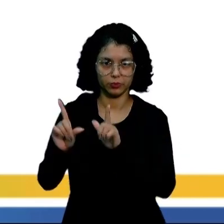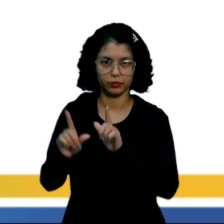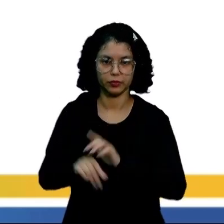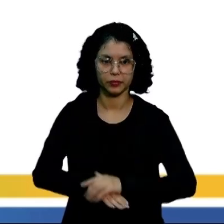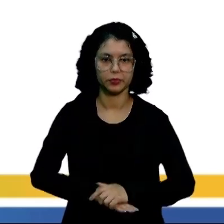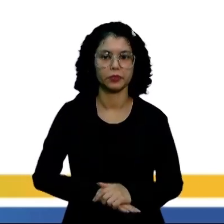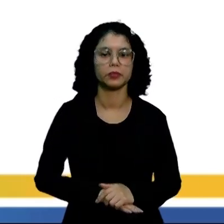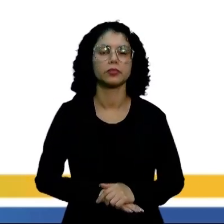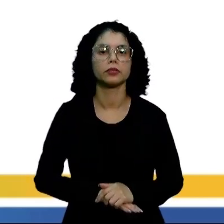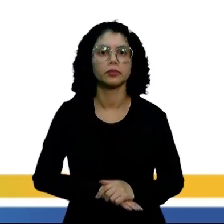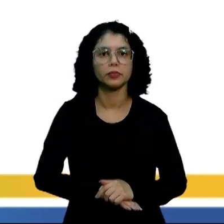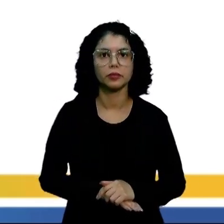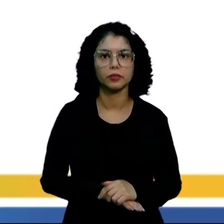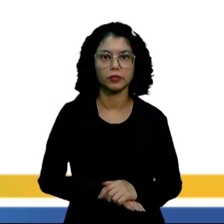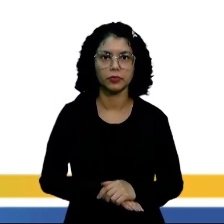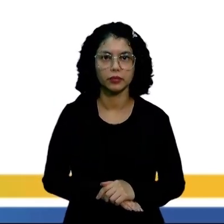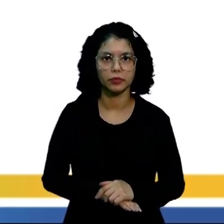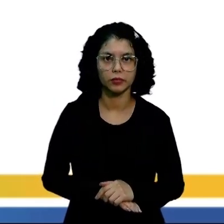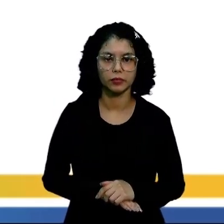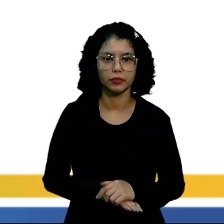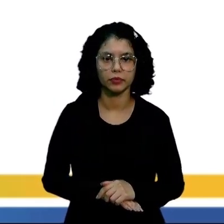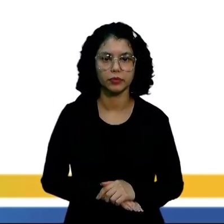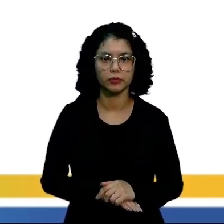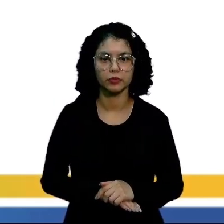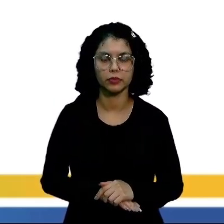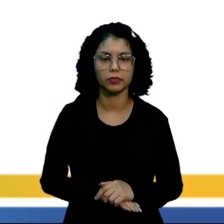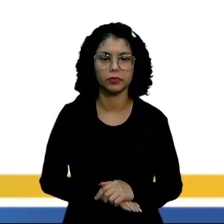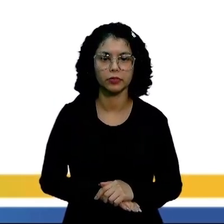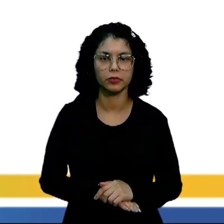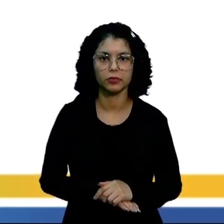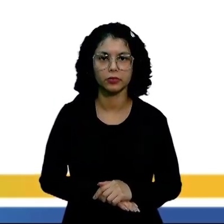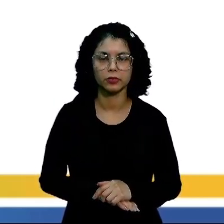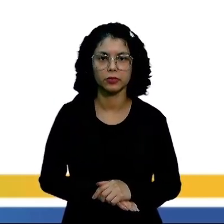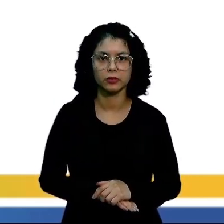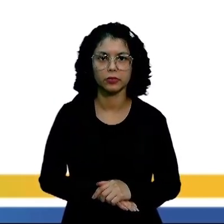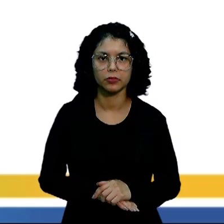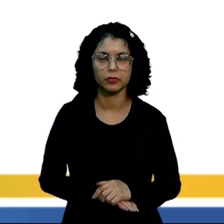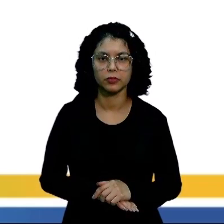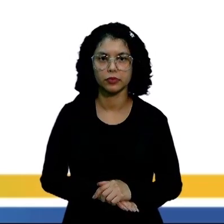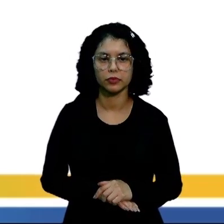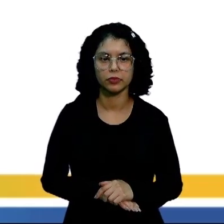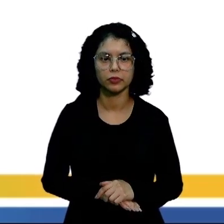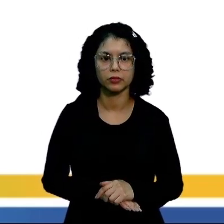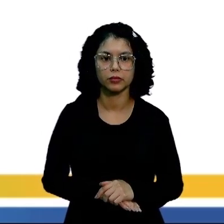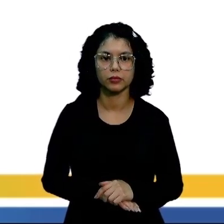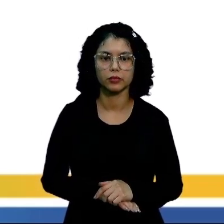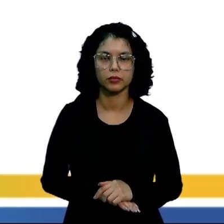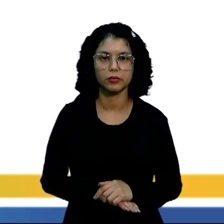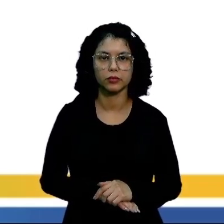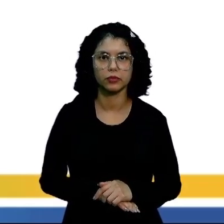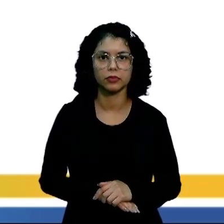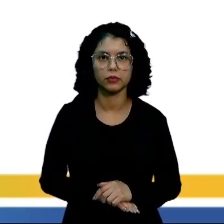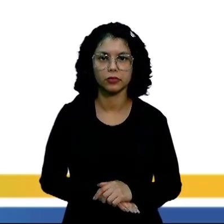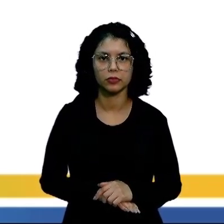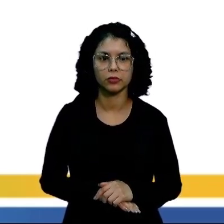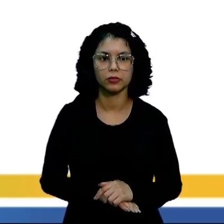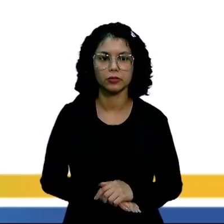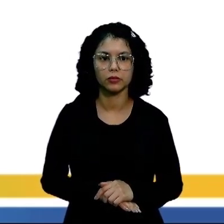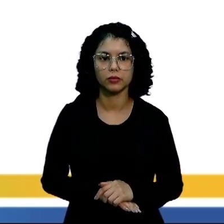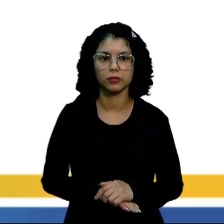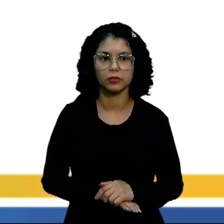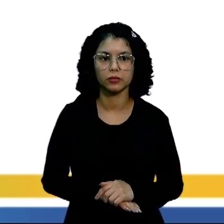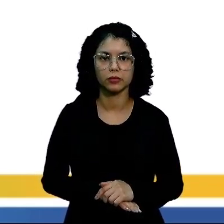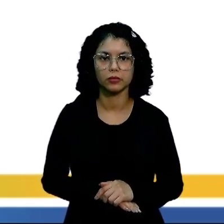ok? Going to university seems to reduce the risk of dying from coronary heart